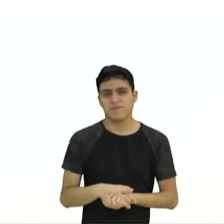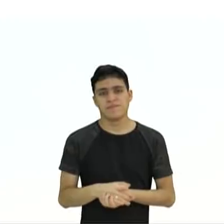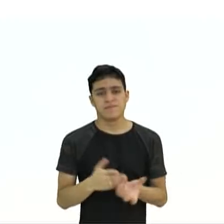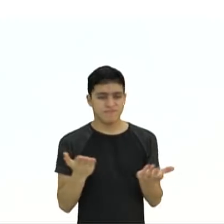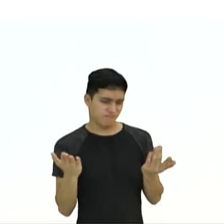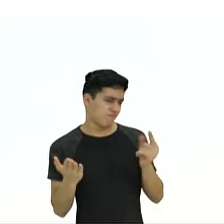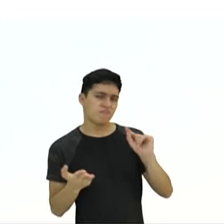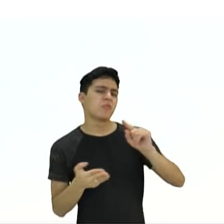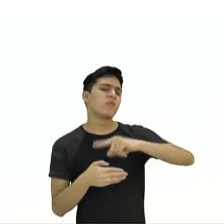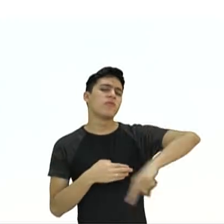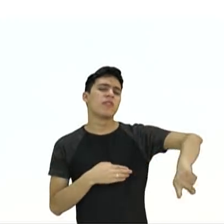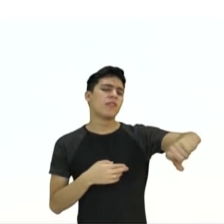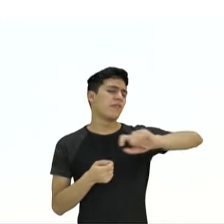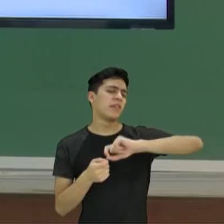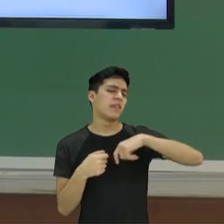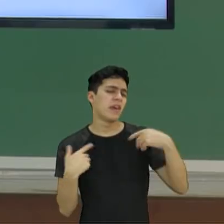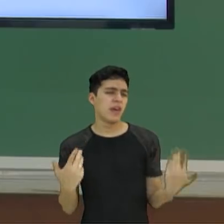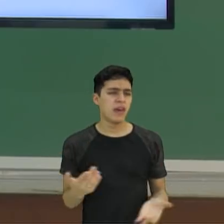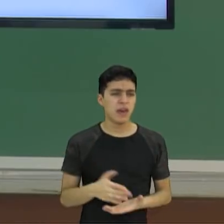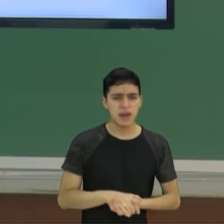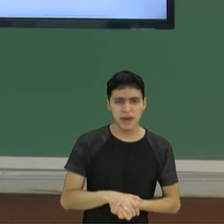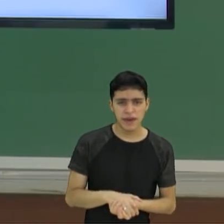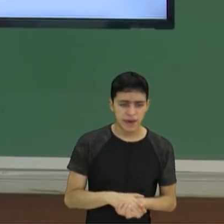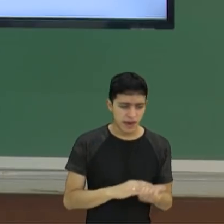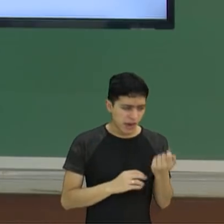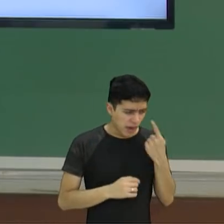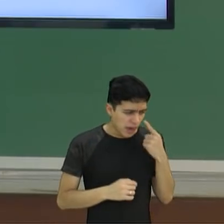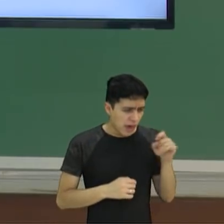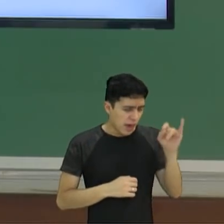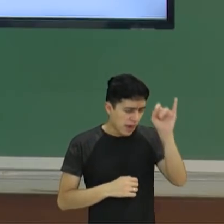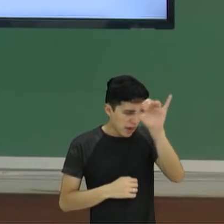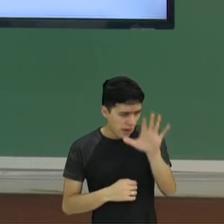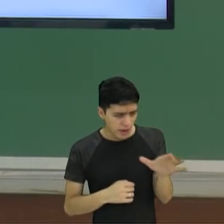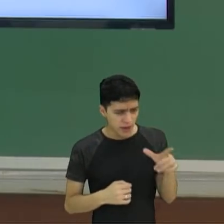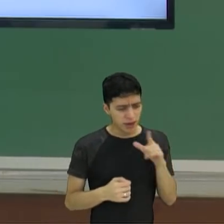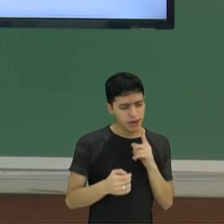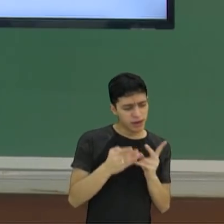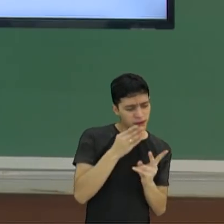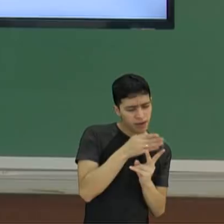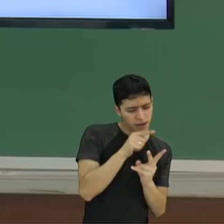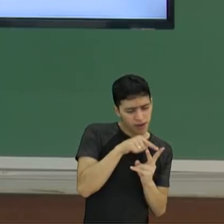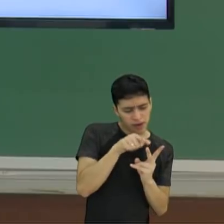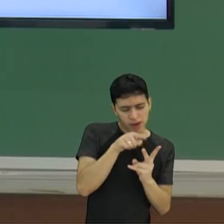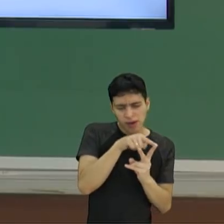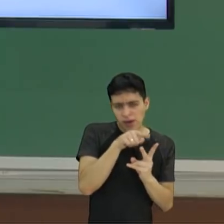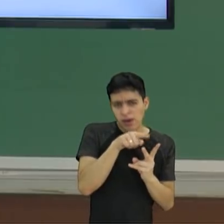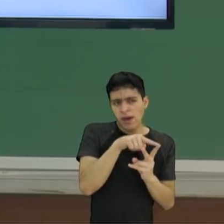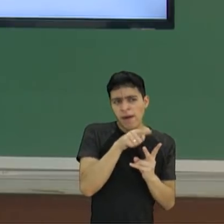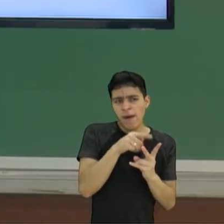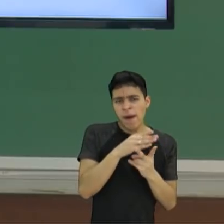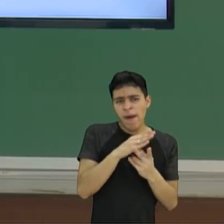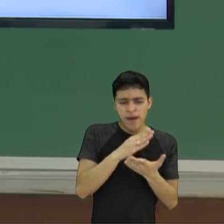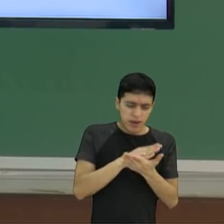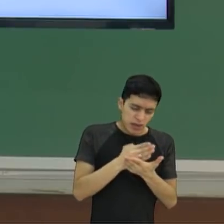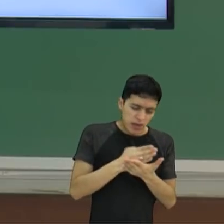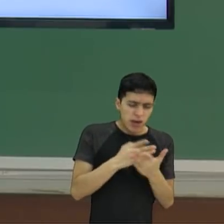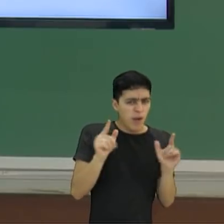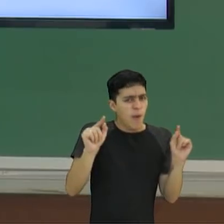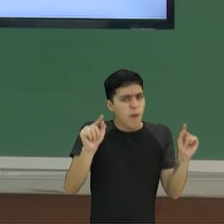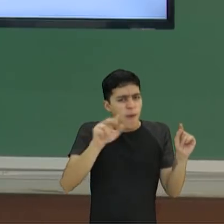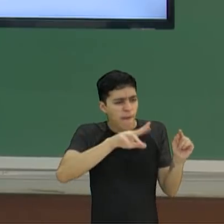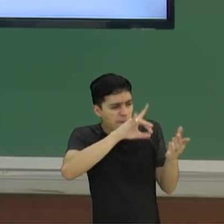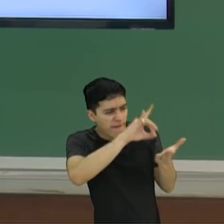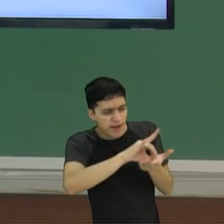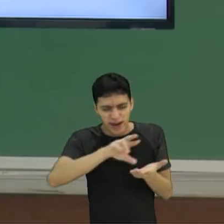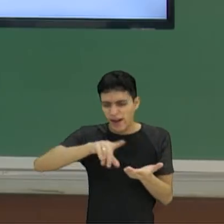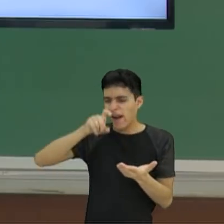O que você faria, né? Certo, essa imagem, ela tem um pouco dos dois, engraçado, né? Tanto que nós não temos aqui nem como